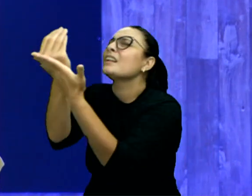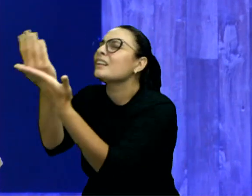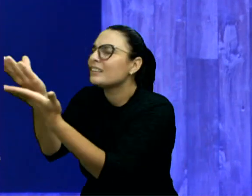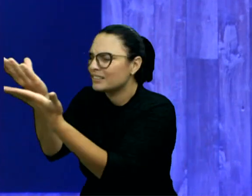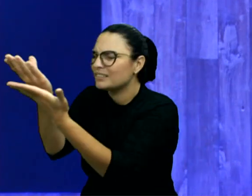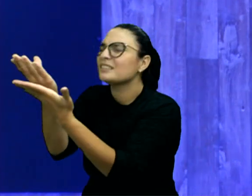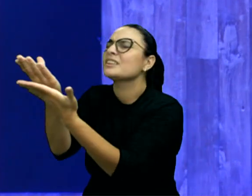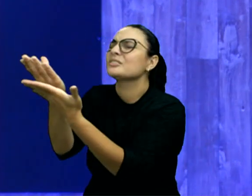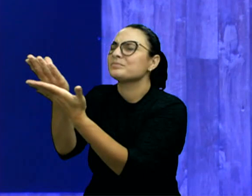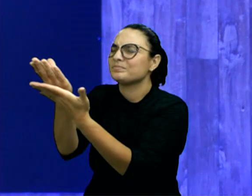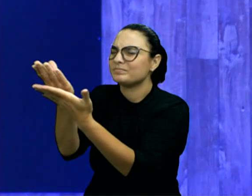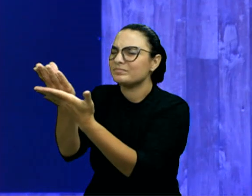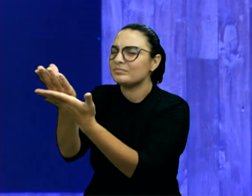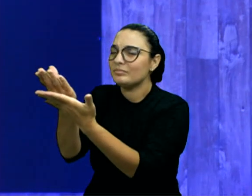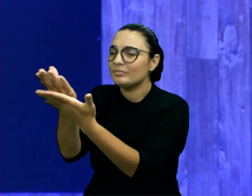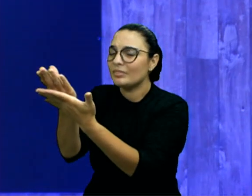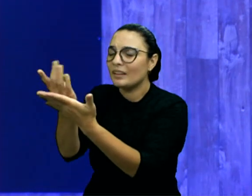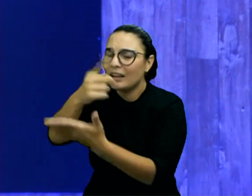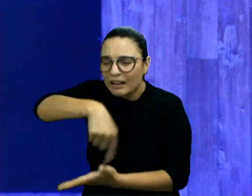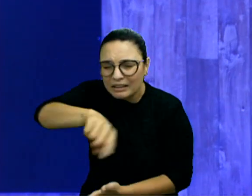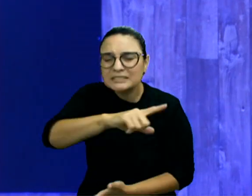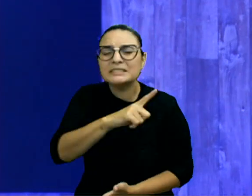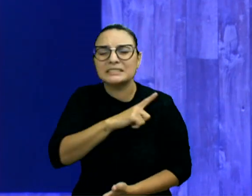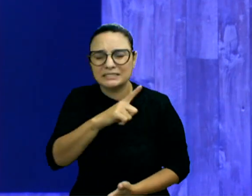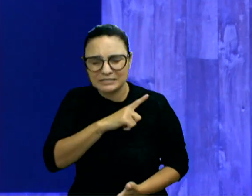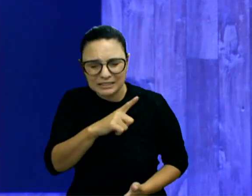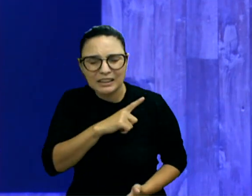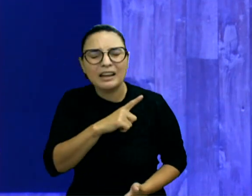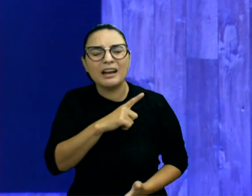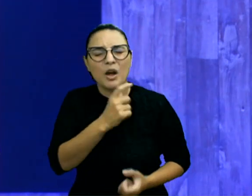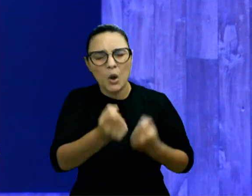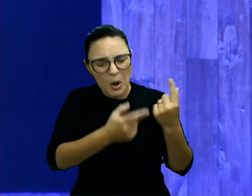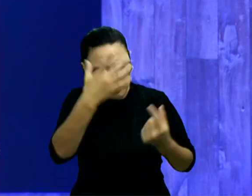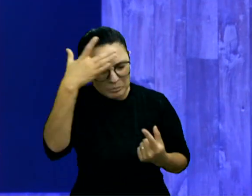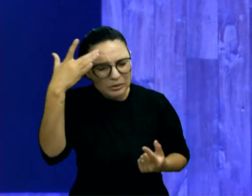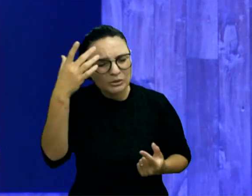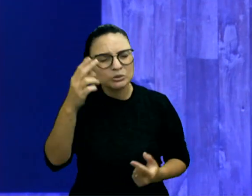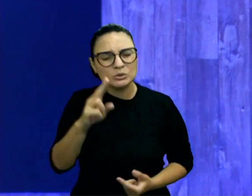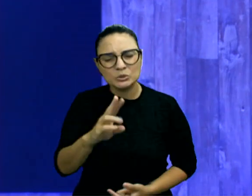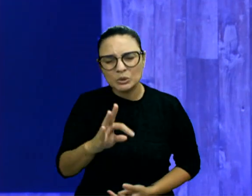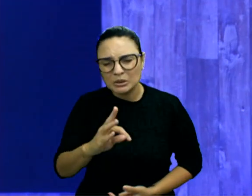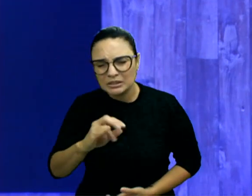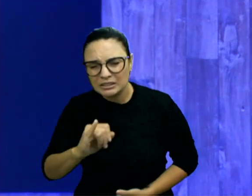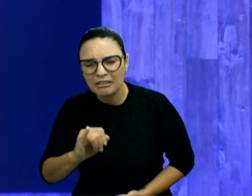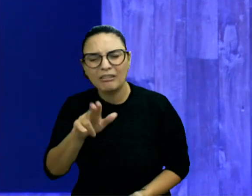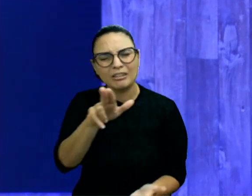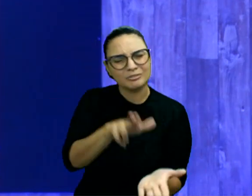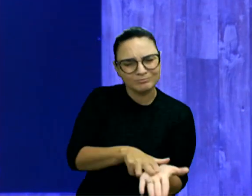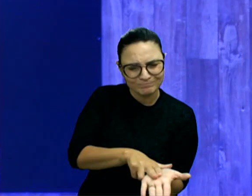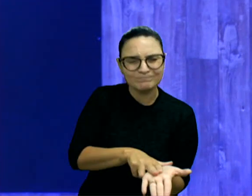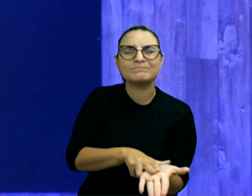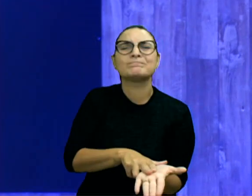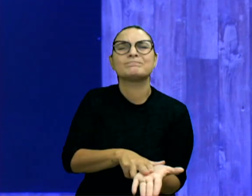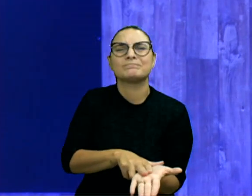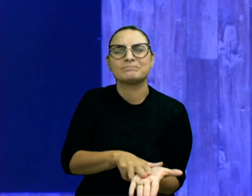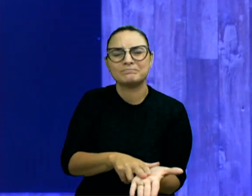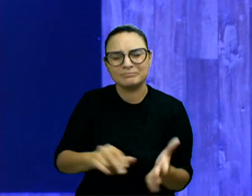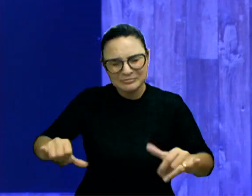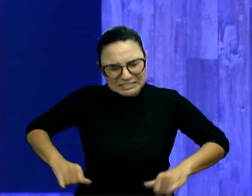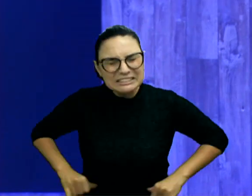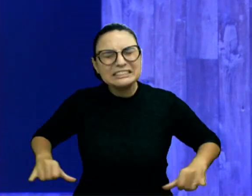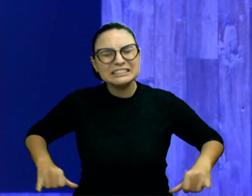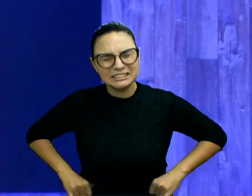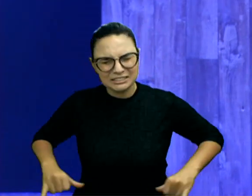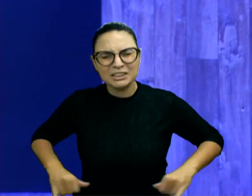vidas que têm enfrentado, Pai, UTIs, que têm enfrentado um momento de dor, de luta contra esse